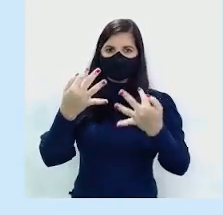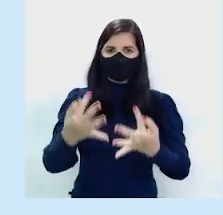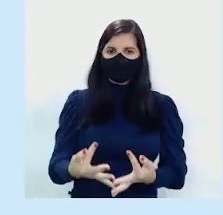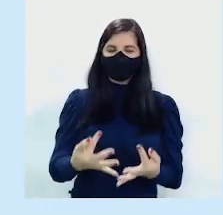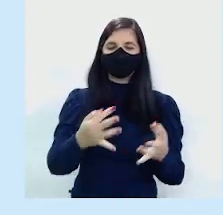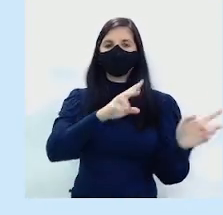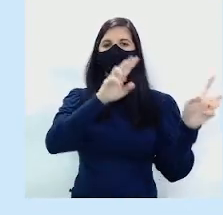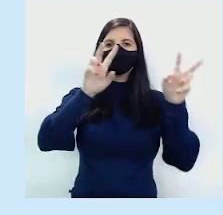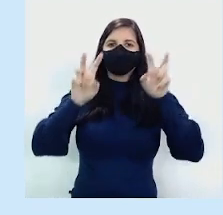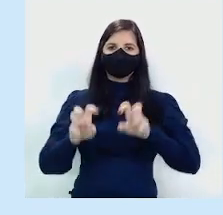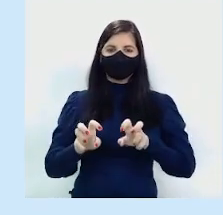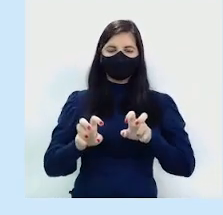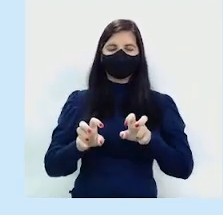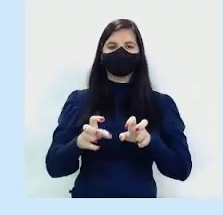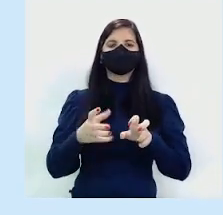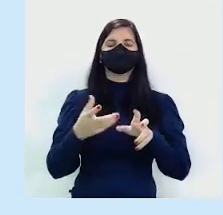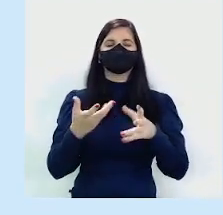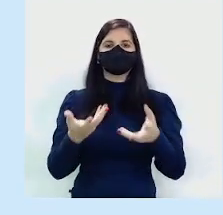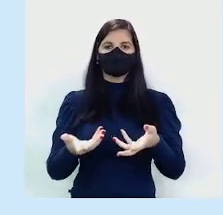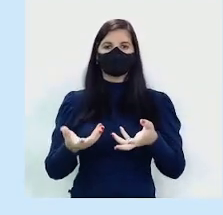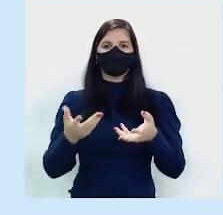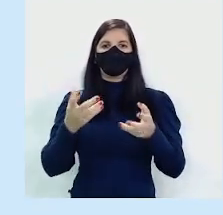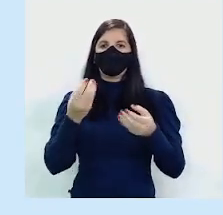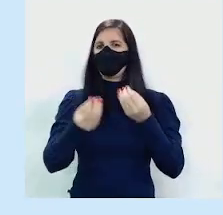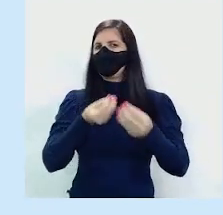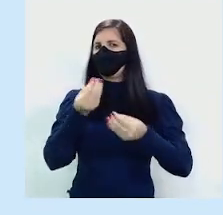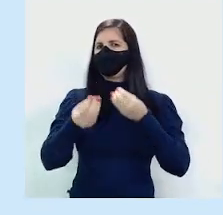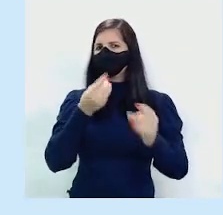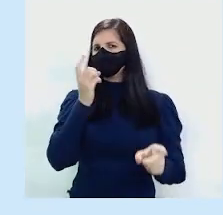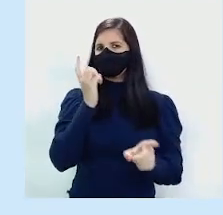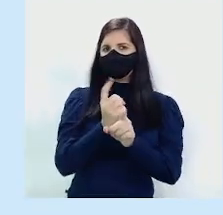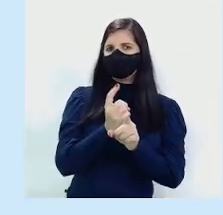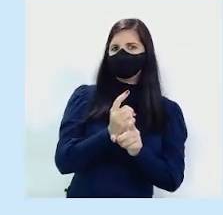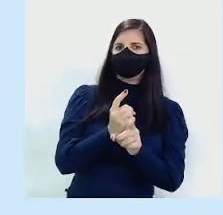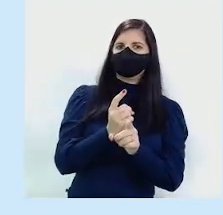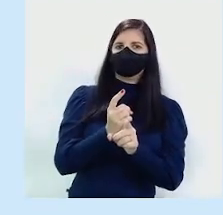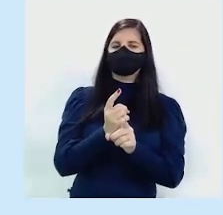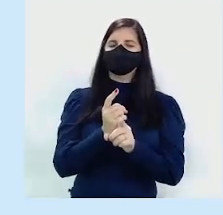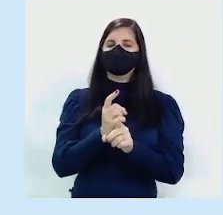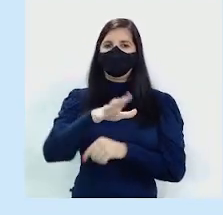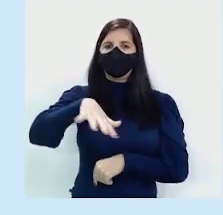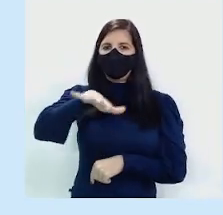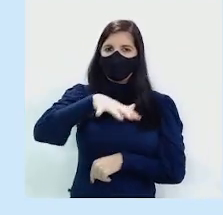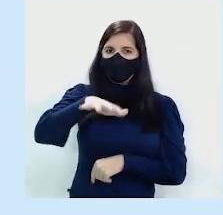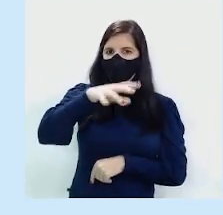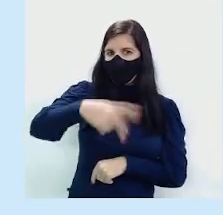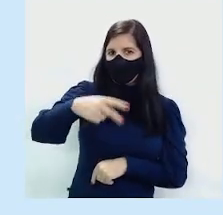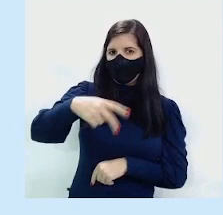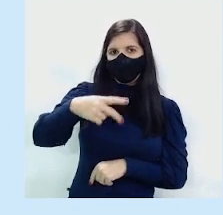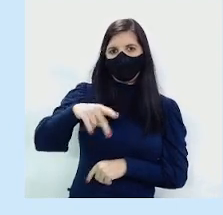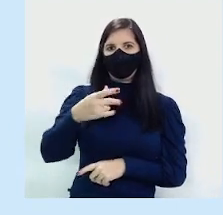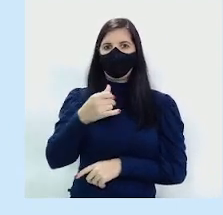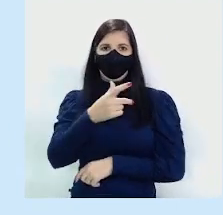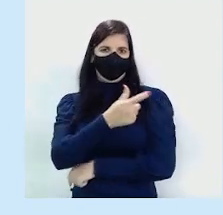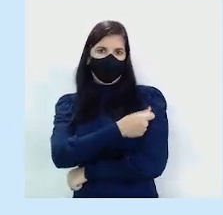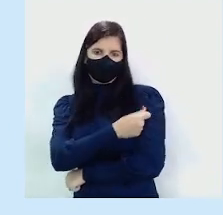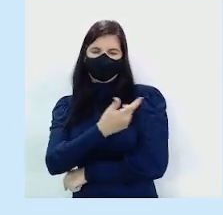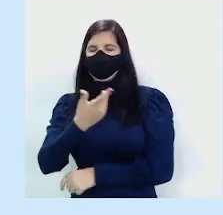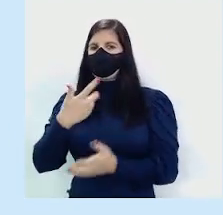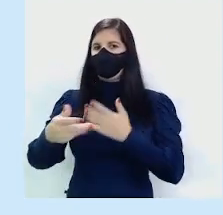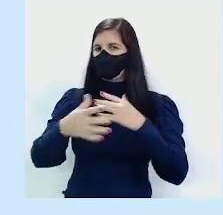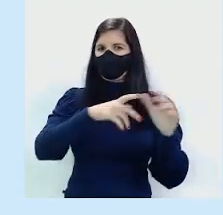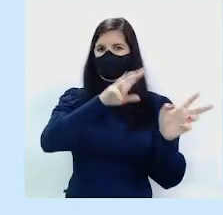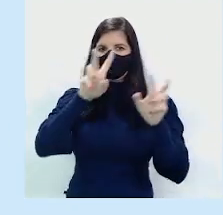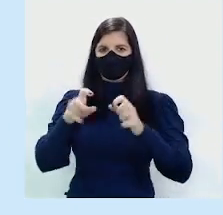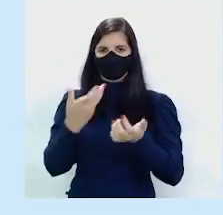pouco a respeito do que foi descoberto, né? Envolvendo aquilo ali, né, que está sendo